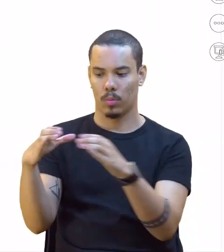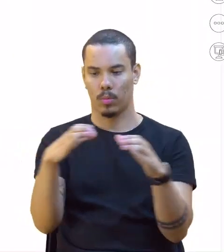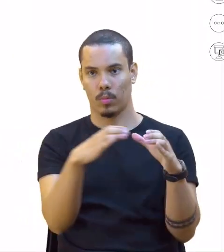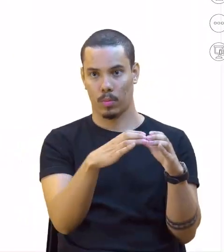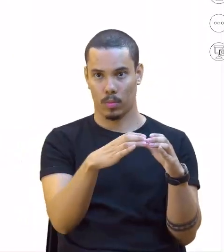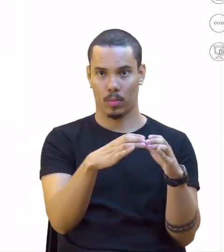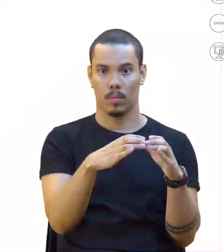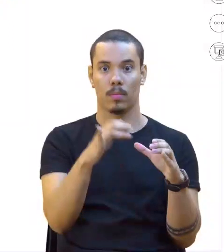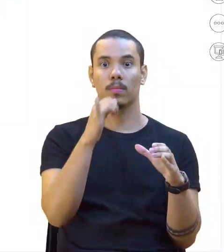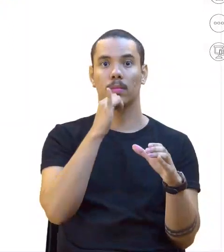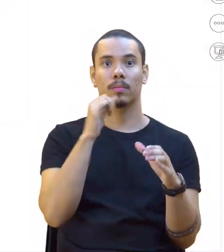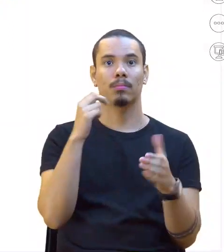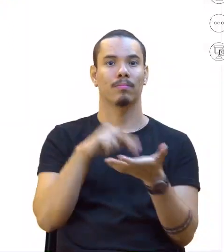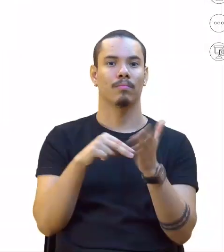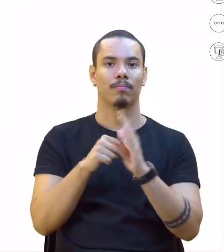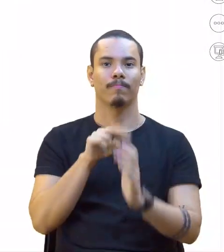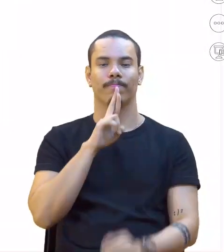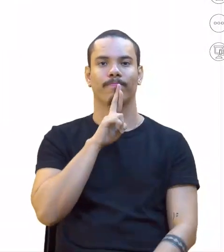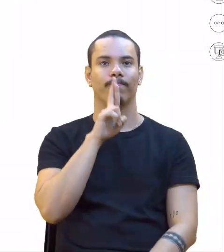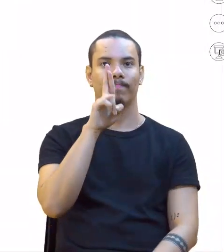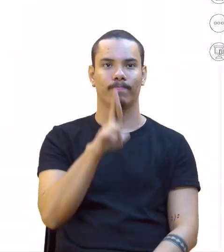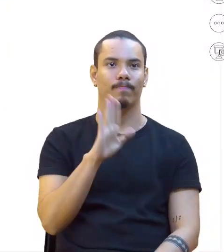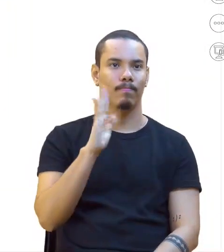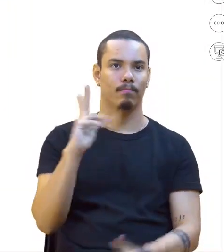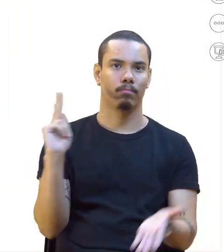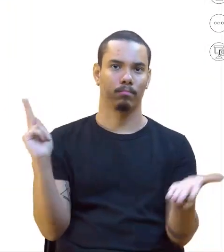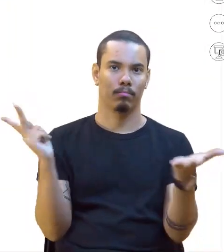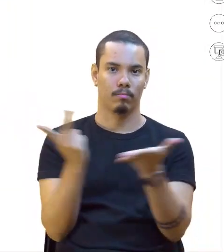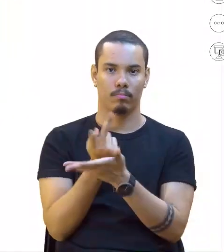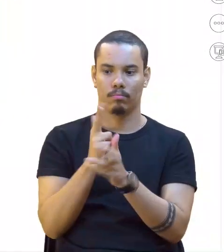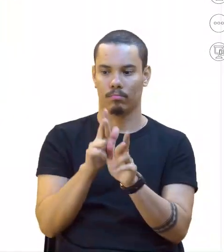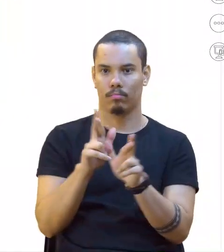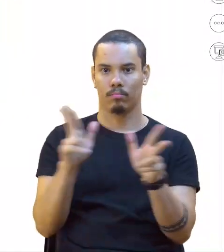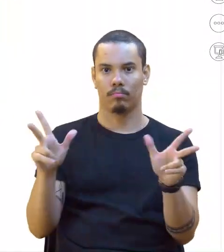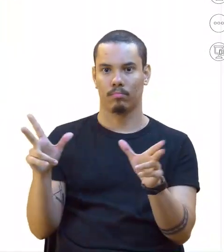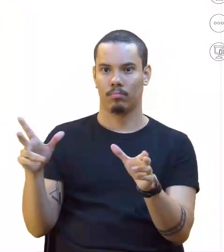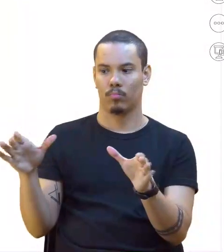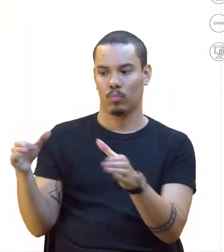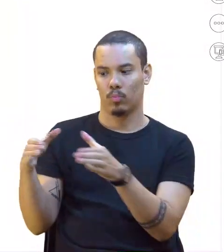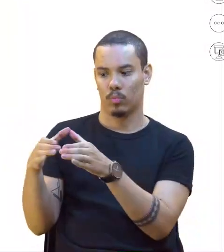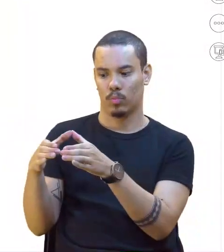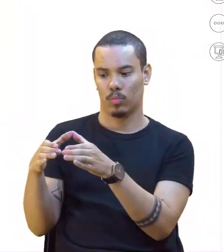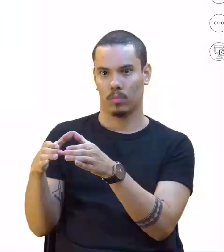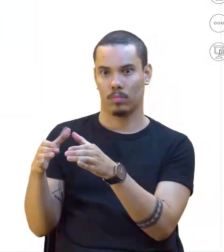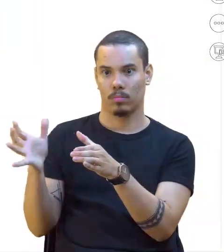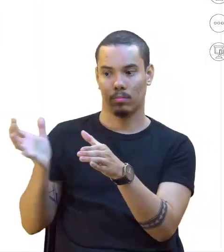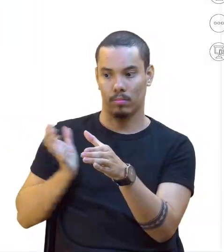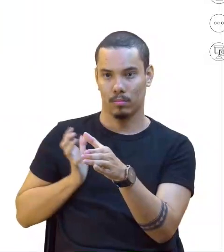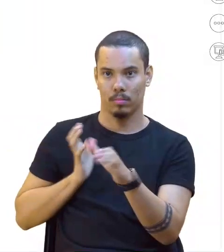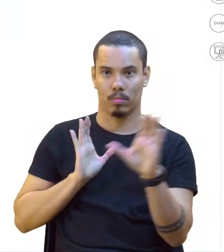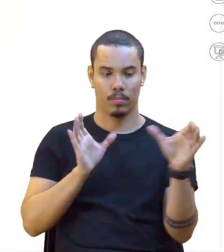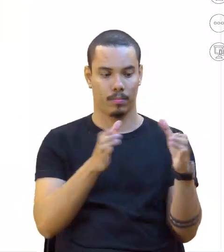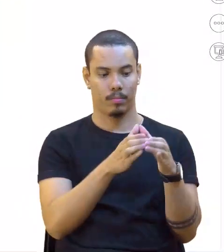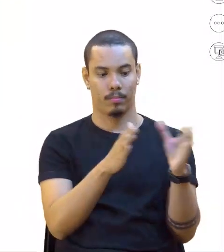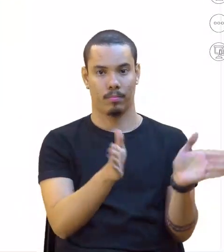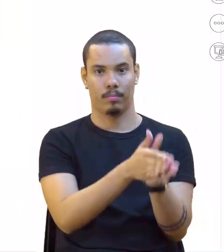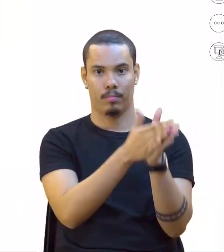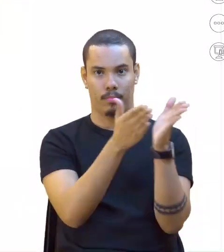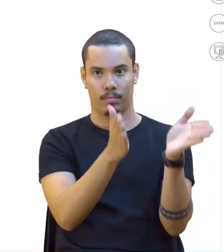são resultados e manifestações das diferenças sociais. Então, ele fala o seguinte, olha só,